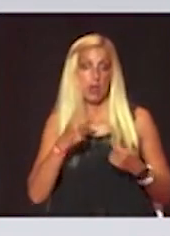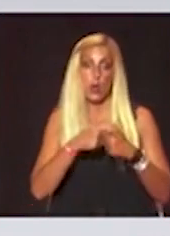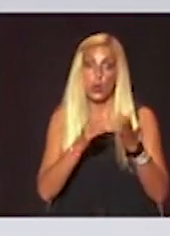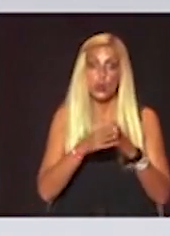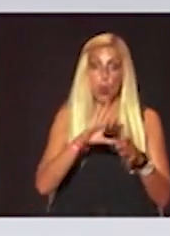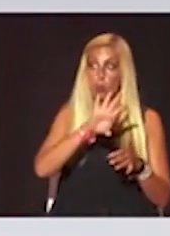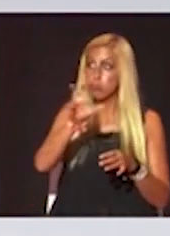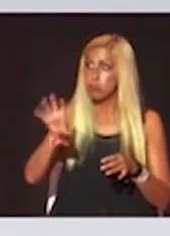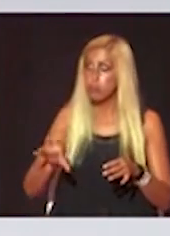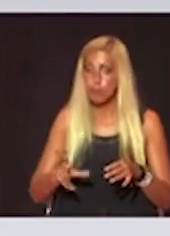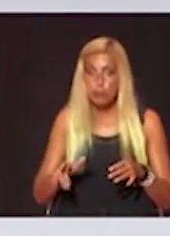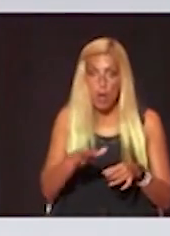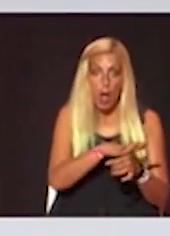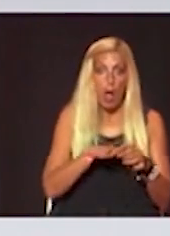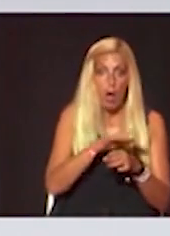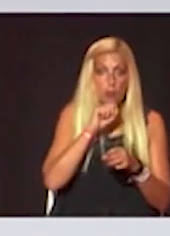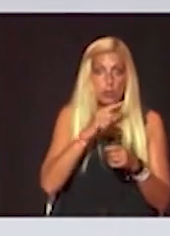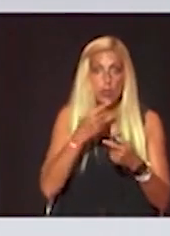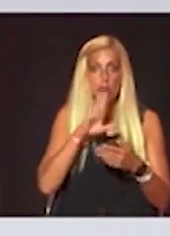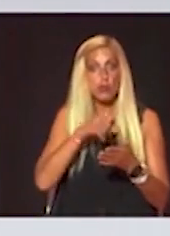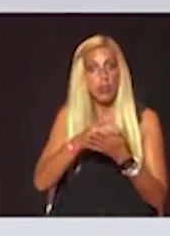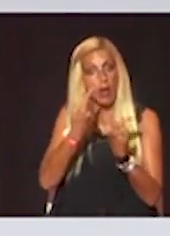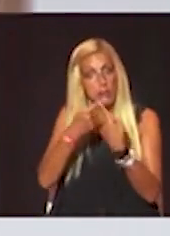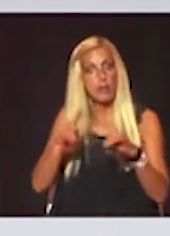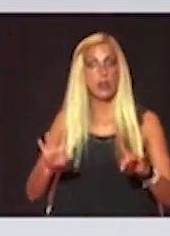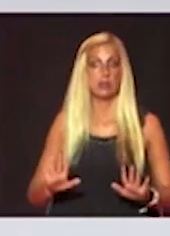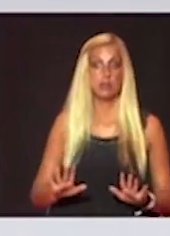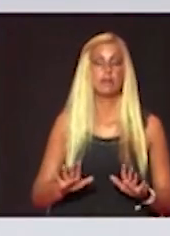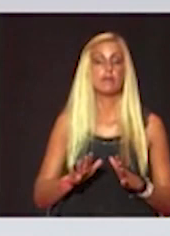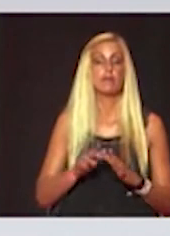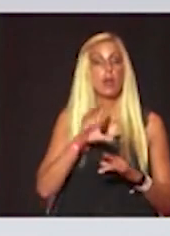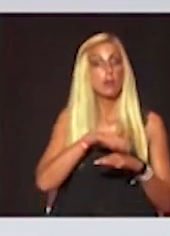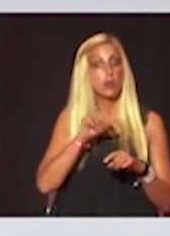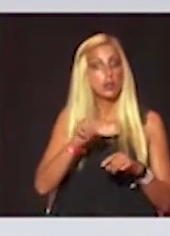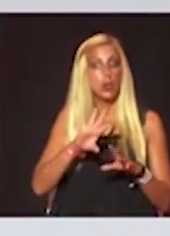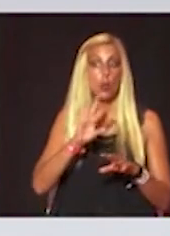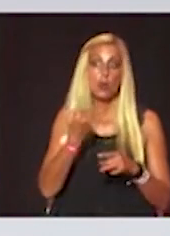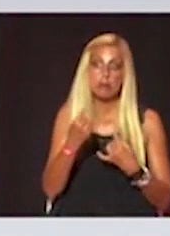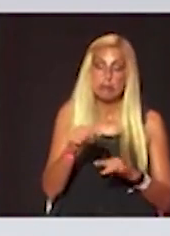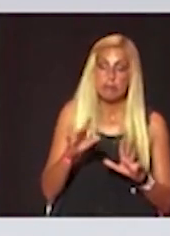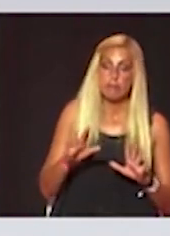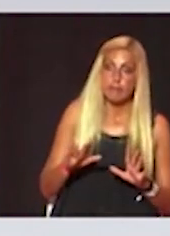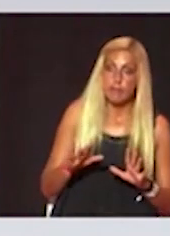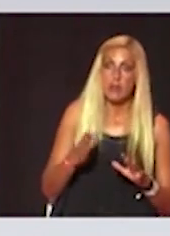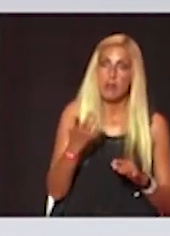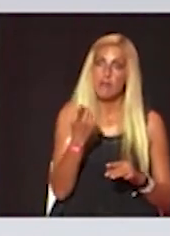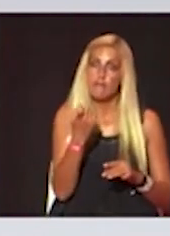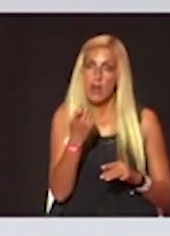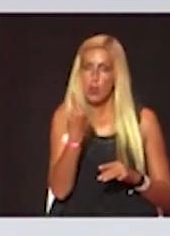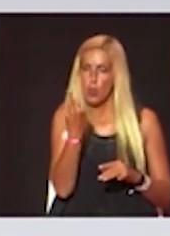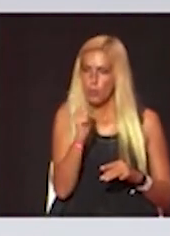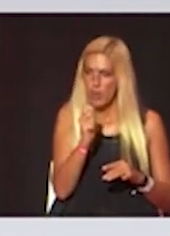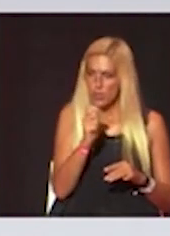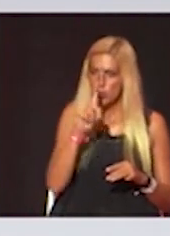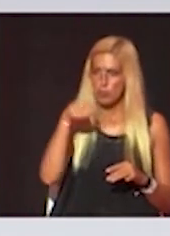todos os locais onde podemos fazer a diferença. E é por isso que quando estamos a menos de um mês